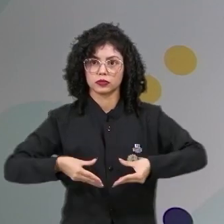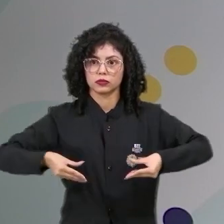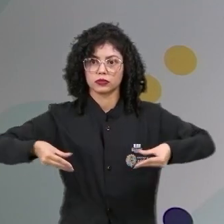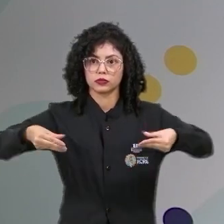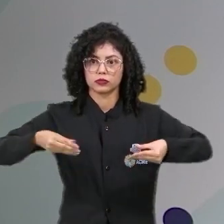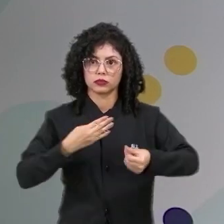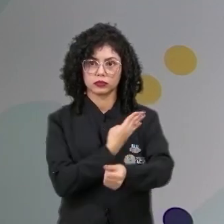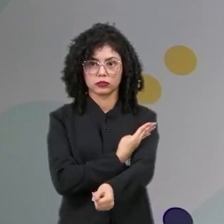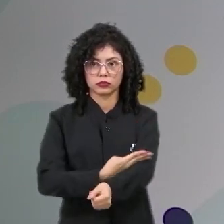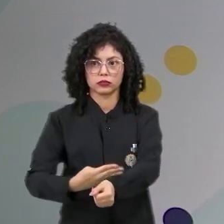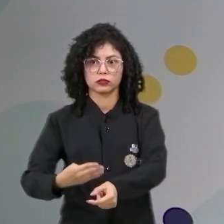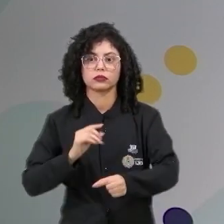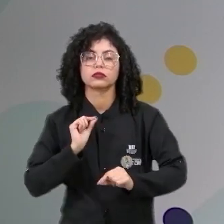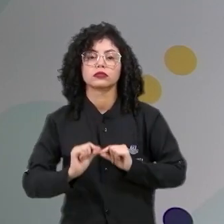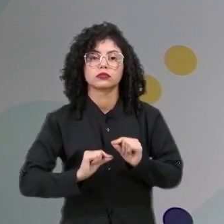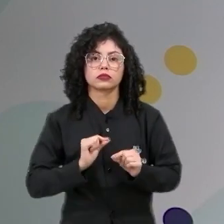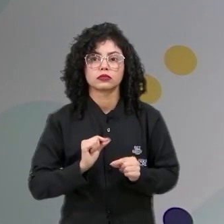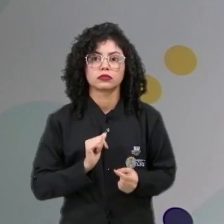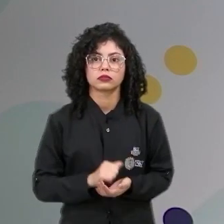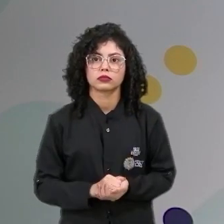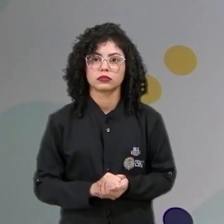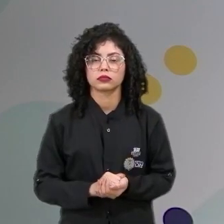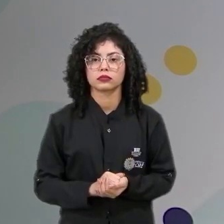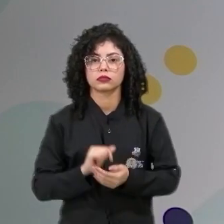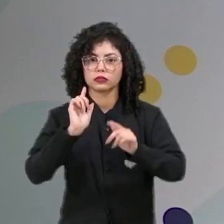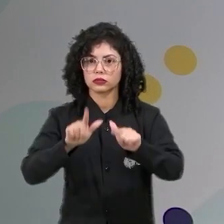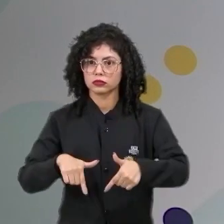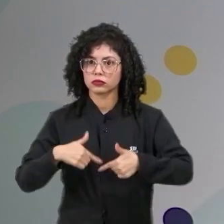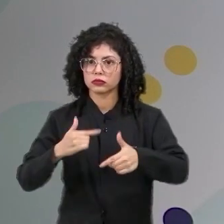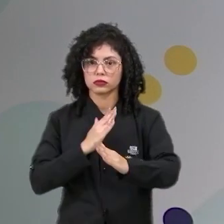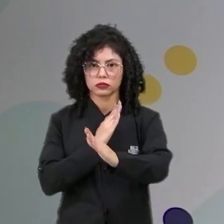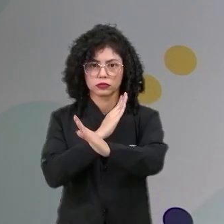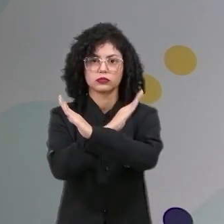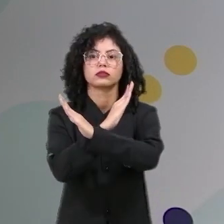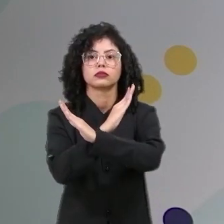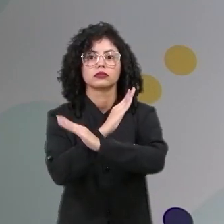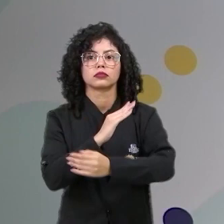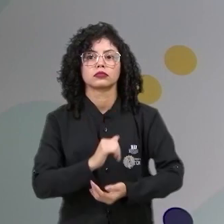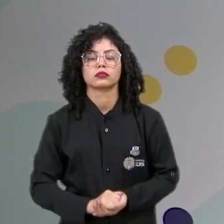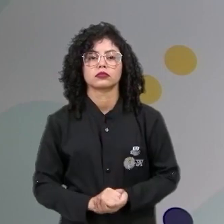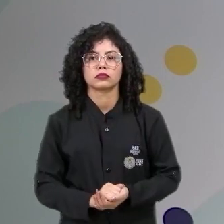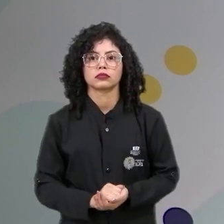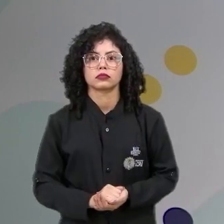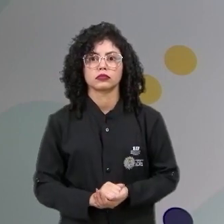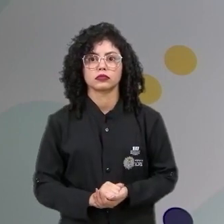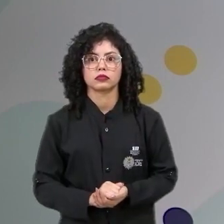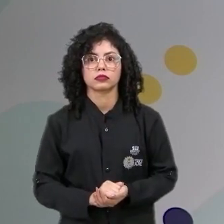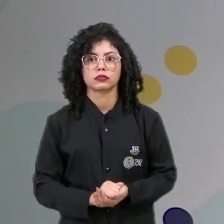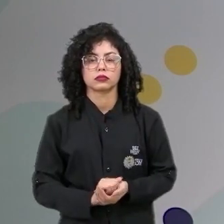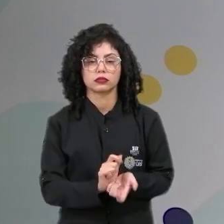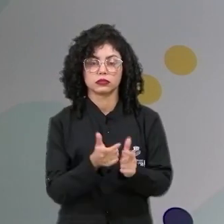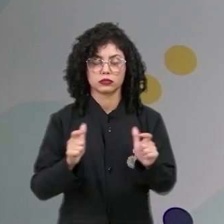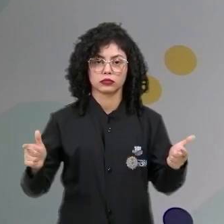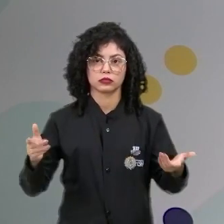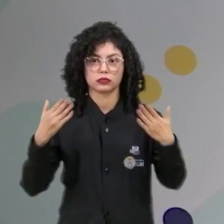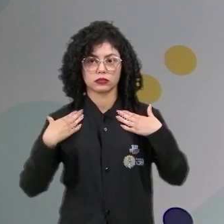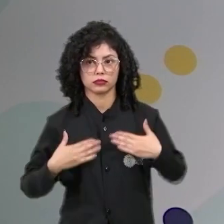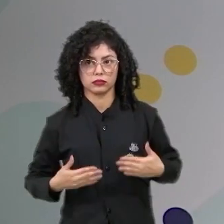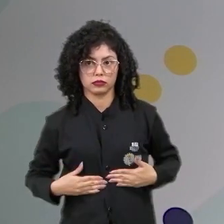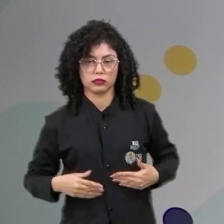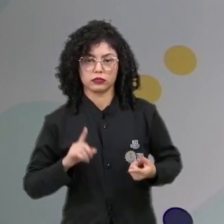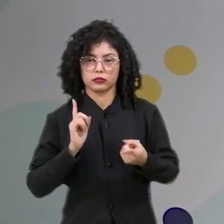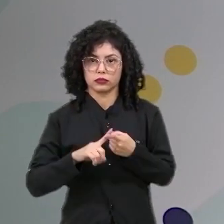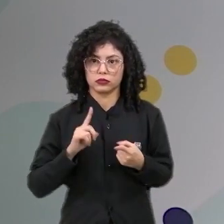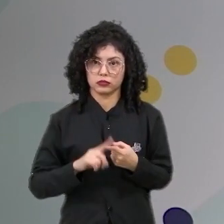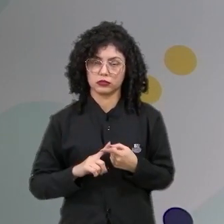ou leucócitos? Eles atuam na defesa do nosso corpo. Quando os glóbulos brancos estão altos no nosso organismo, é